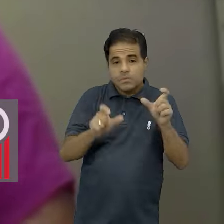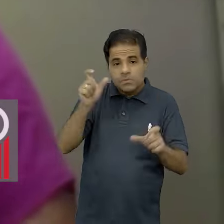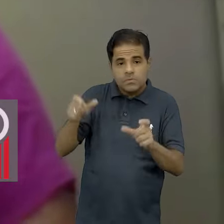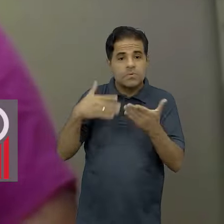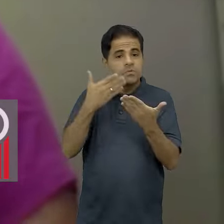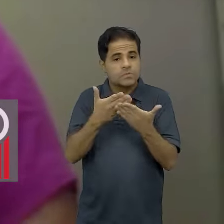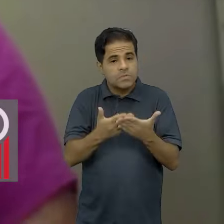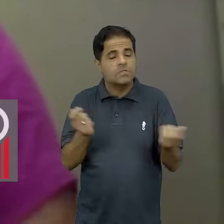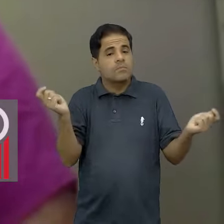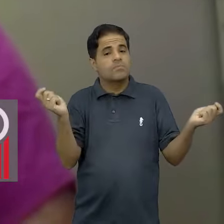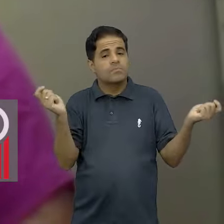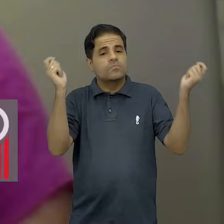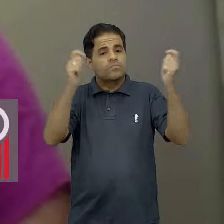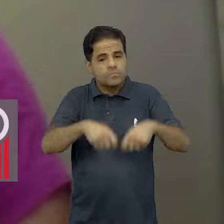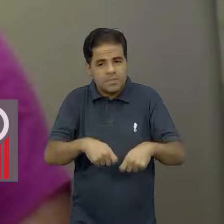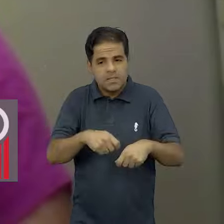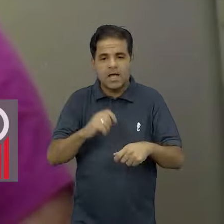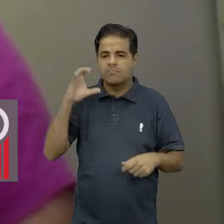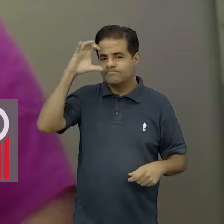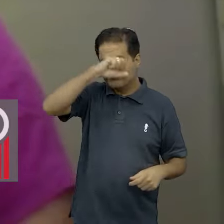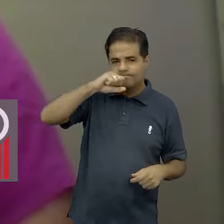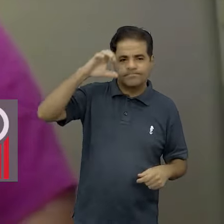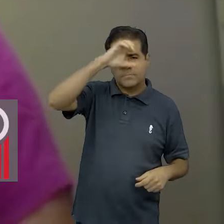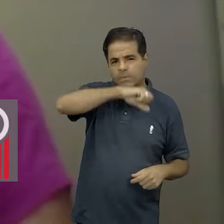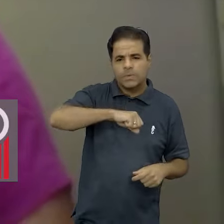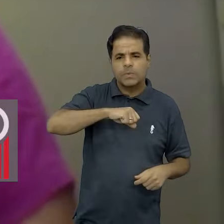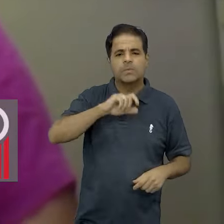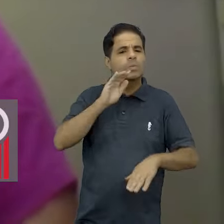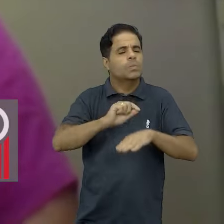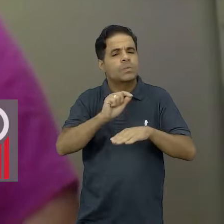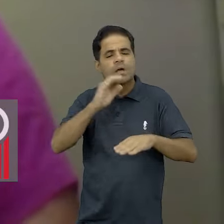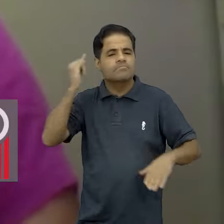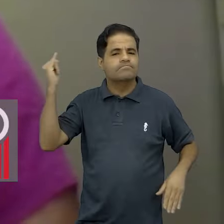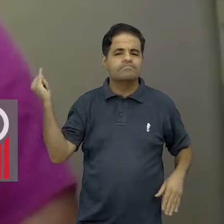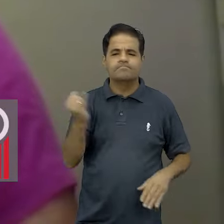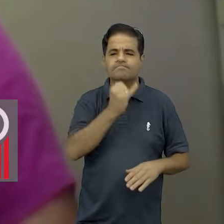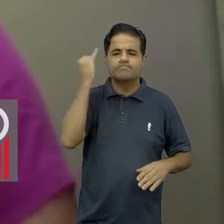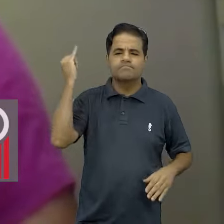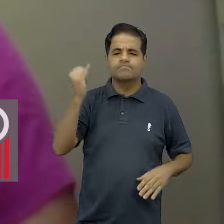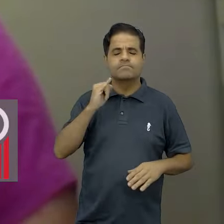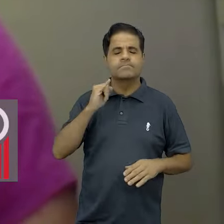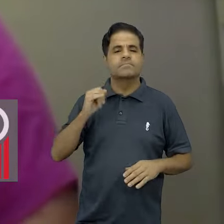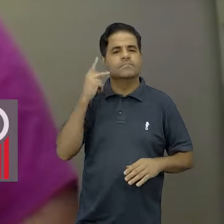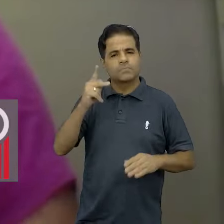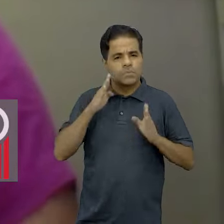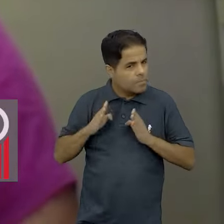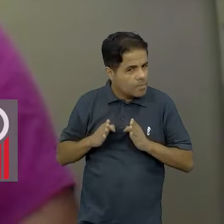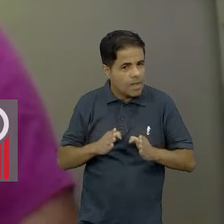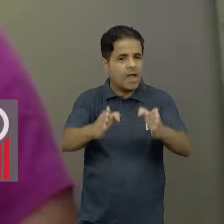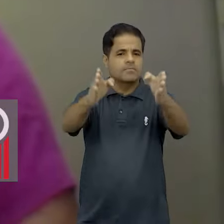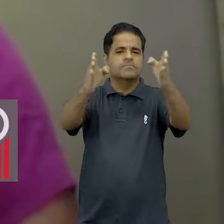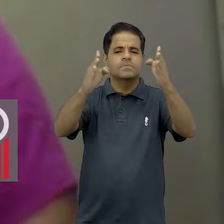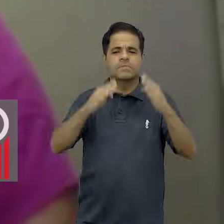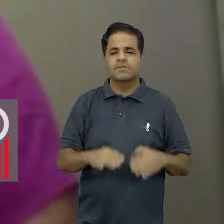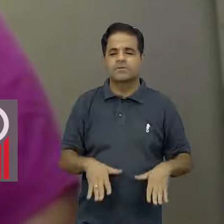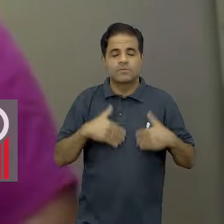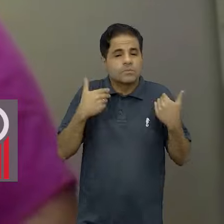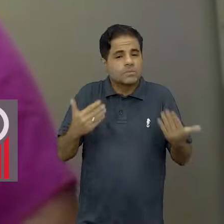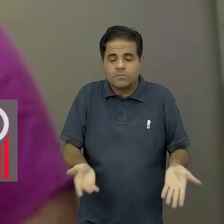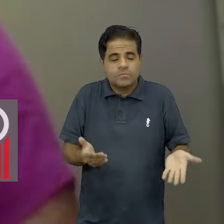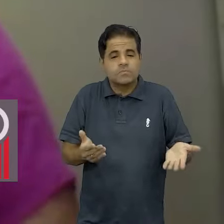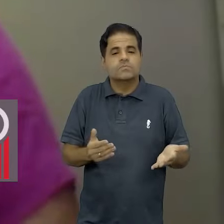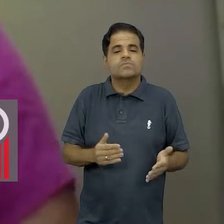a possibilidade de aprender aquilo que é essencial para seguir em sua trajetória rumo ao